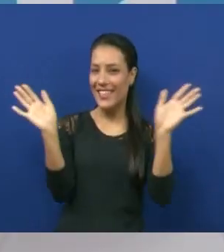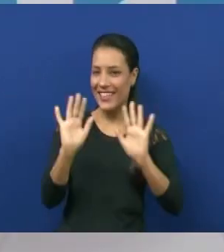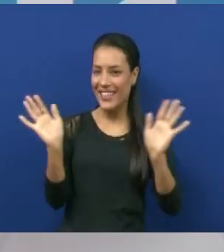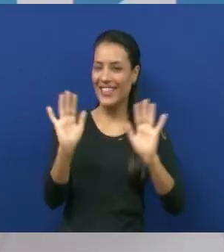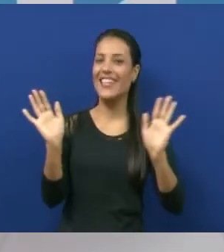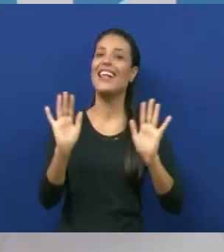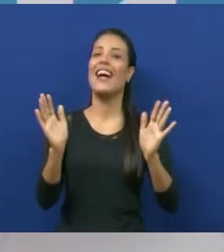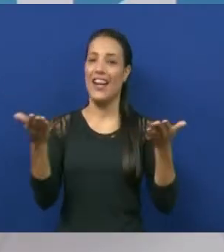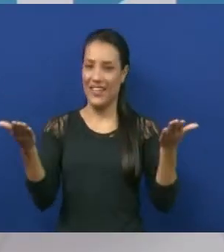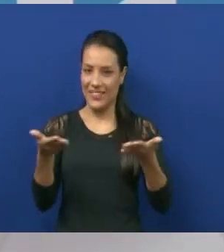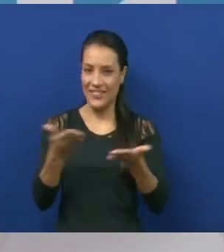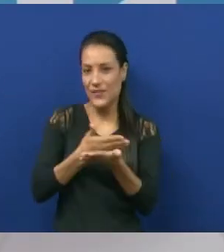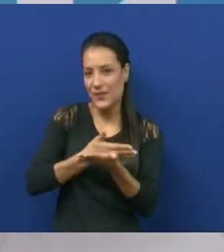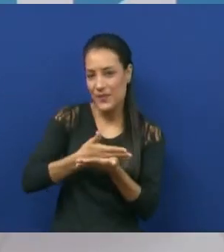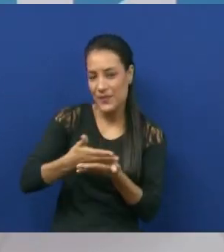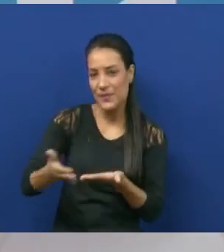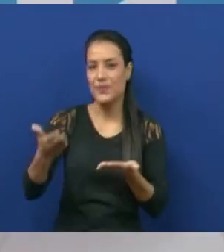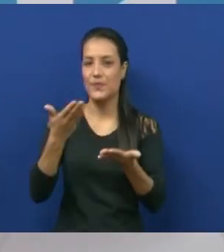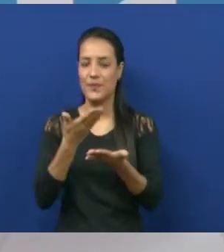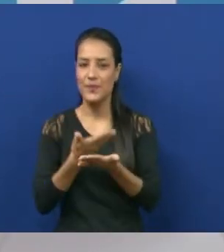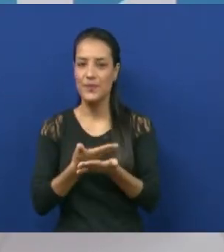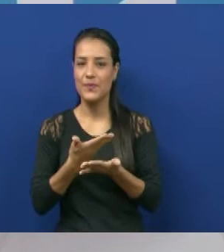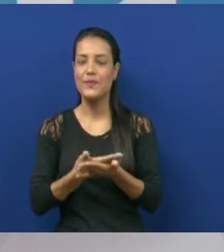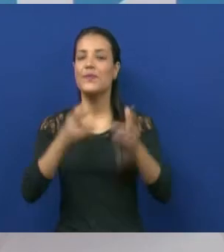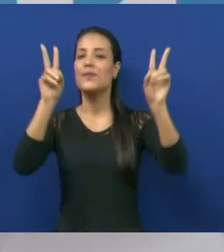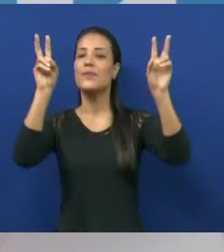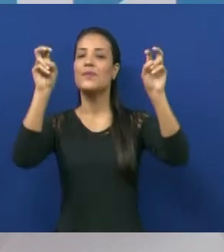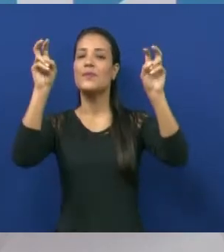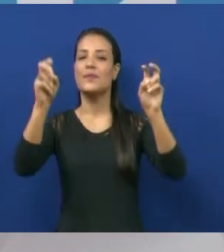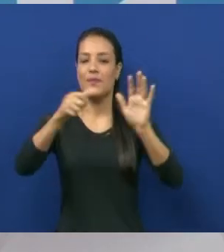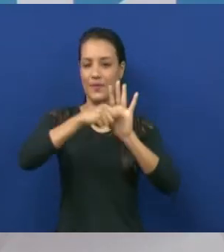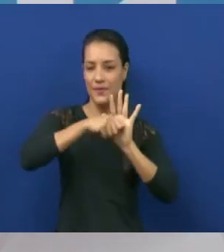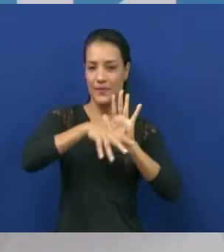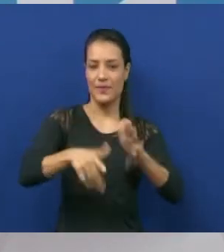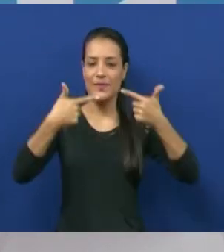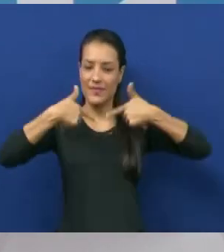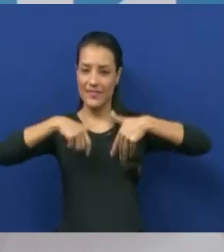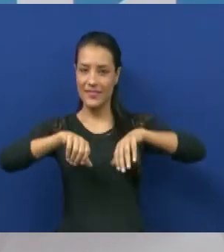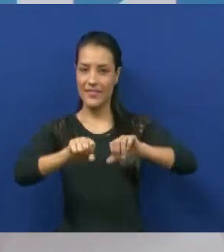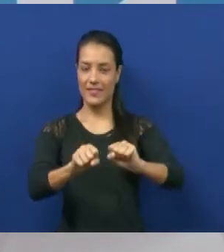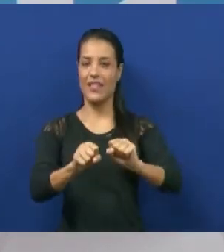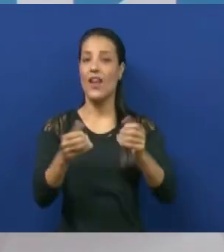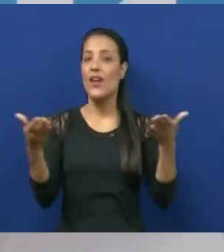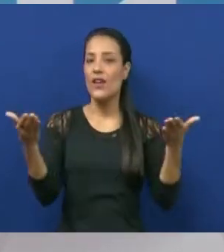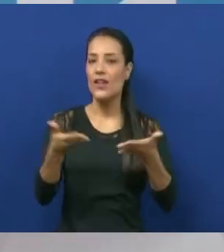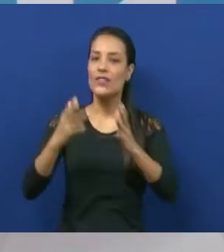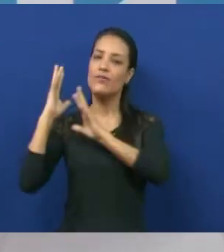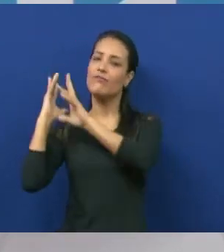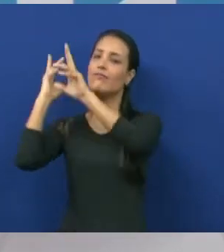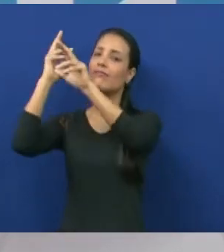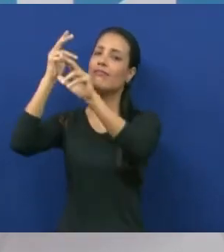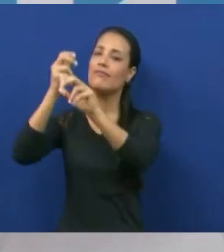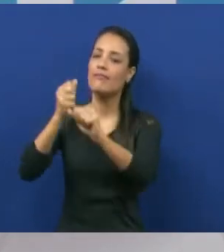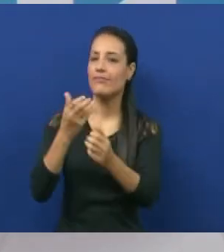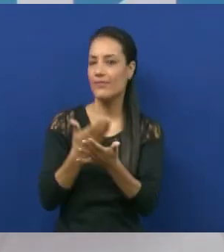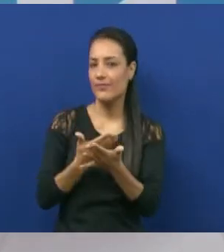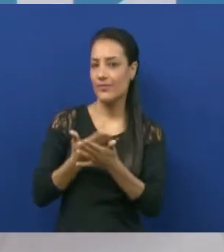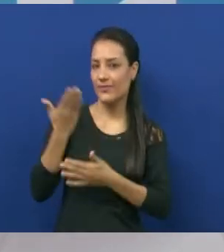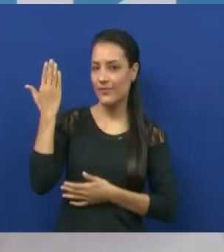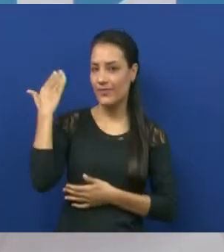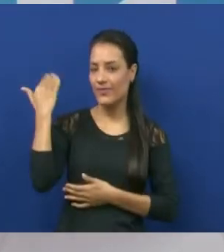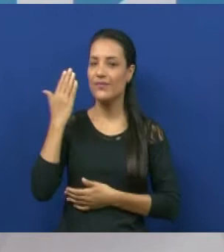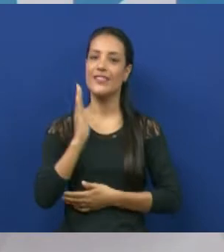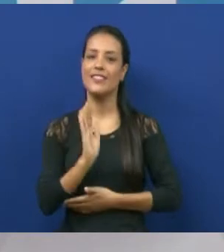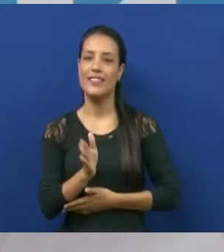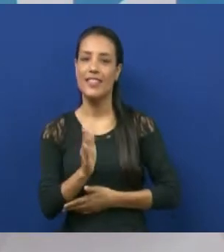Olá, pessoal! Vamos iniciar a aula de hoje, figuras de linguagem. A gente vai fazer uma recapitulação daquilo que você já sabe. E aquilo que você